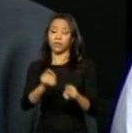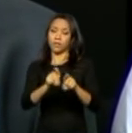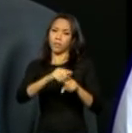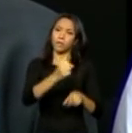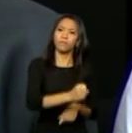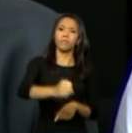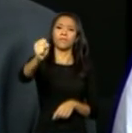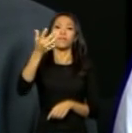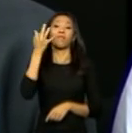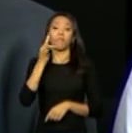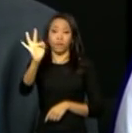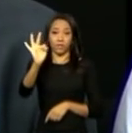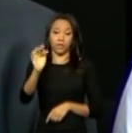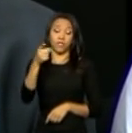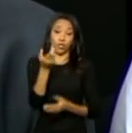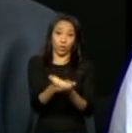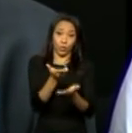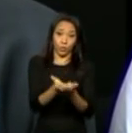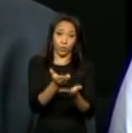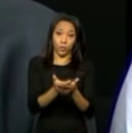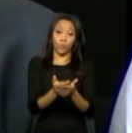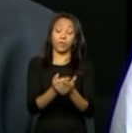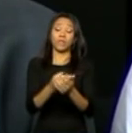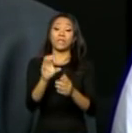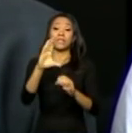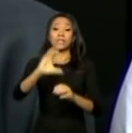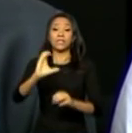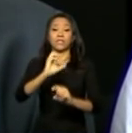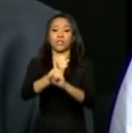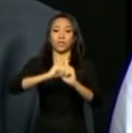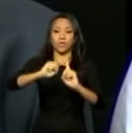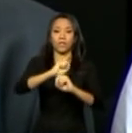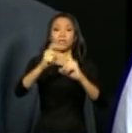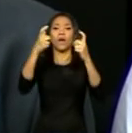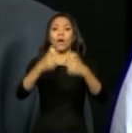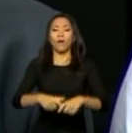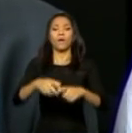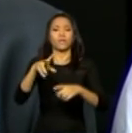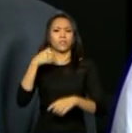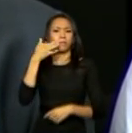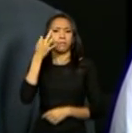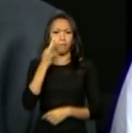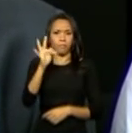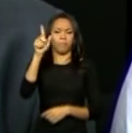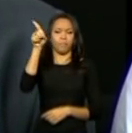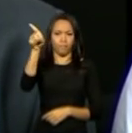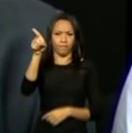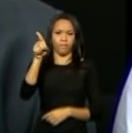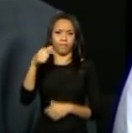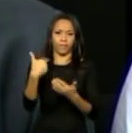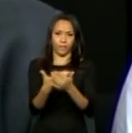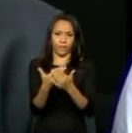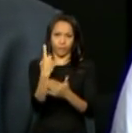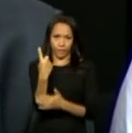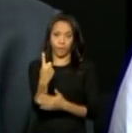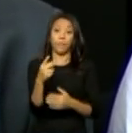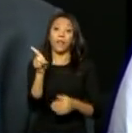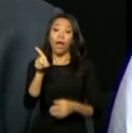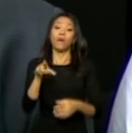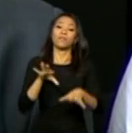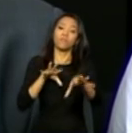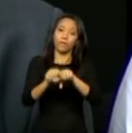de Estocolmo, na Suécia, e ciências sociais na Universidade Paris 1, Sorbonne, da França, onde se